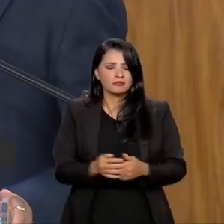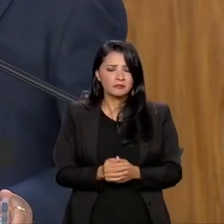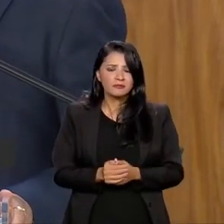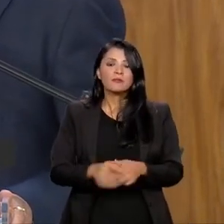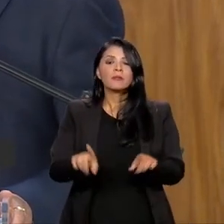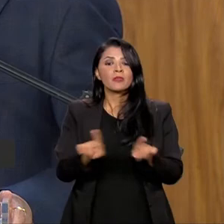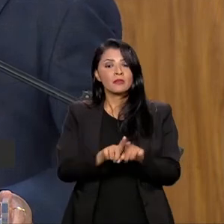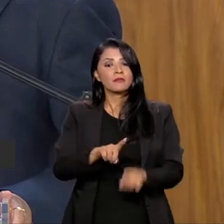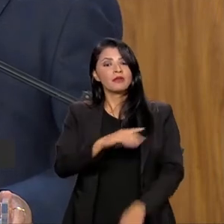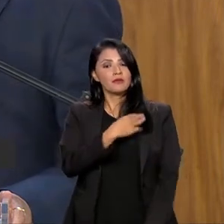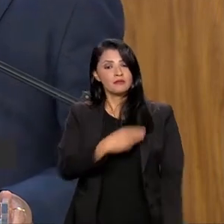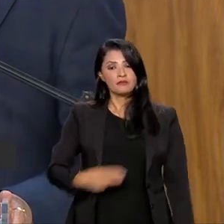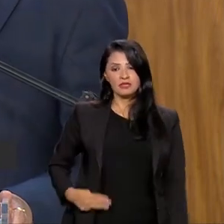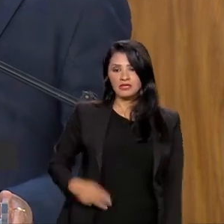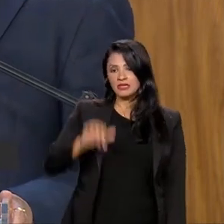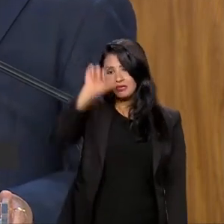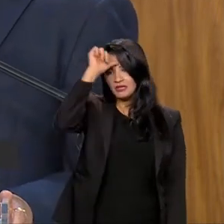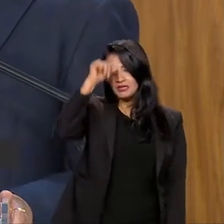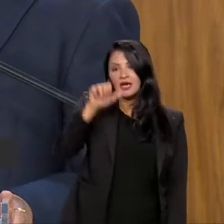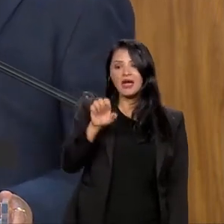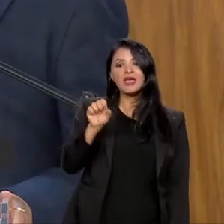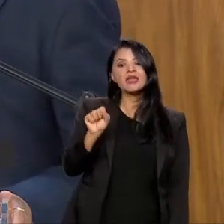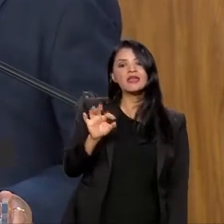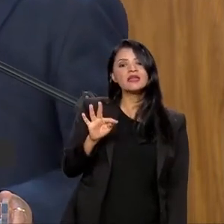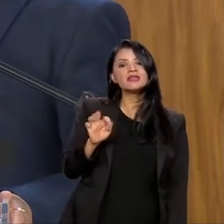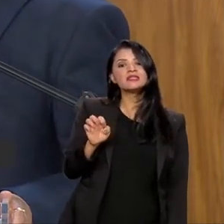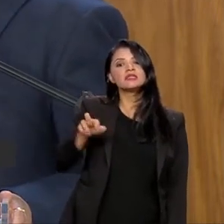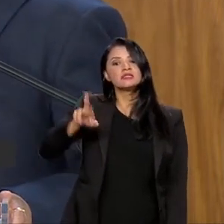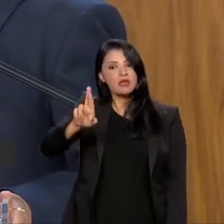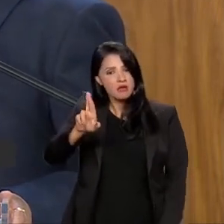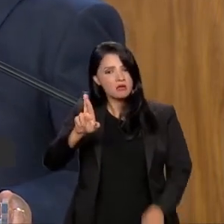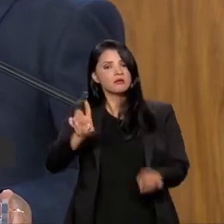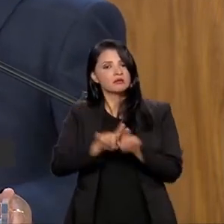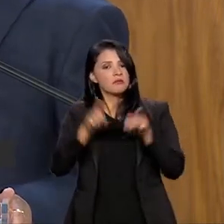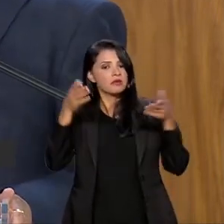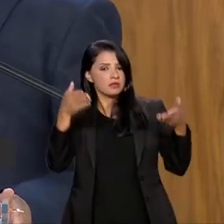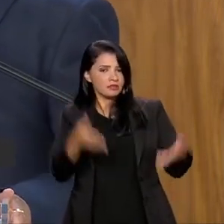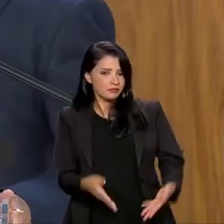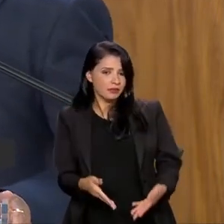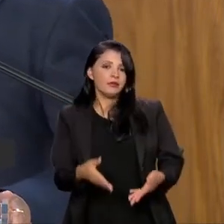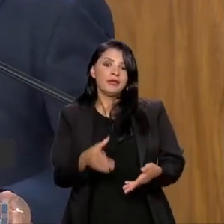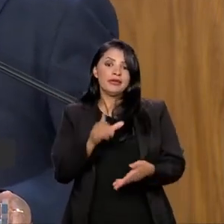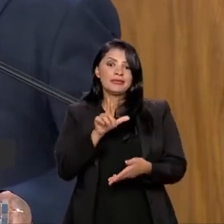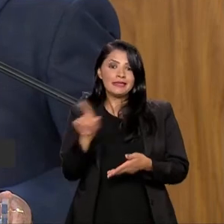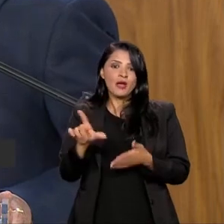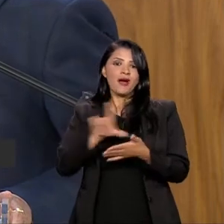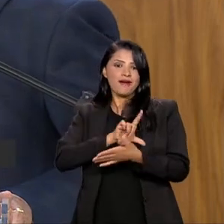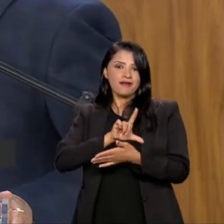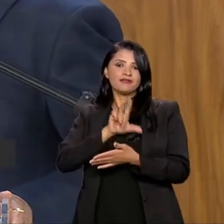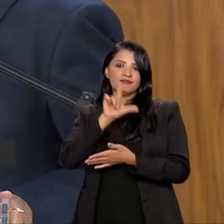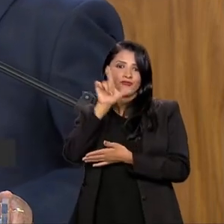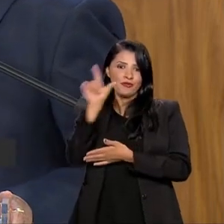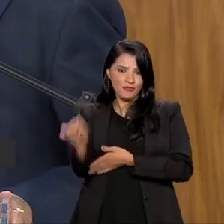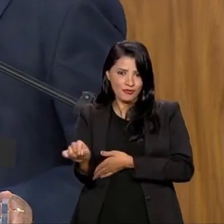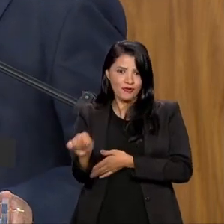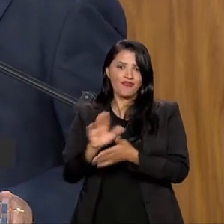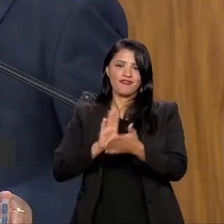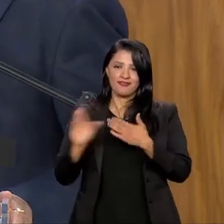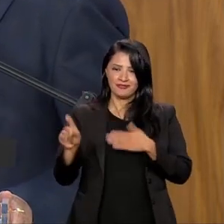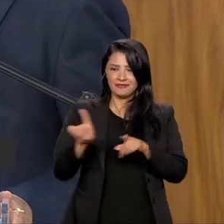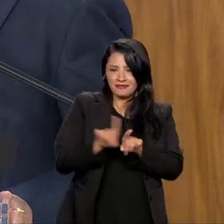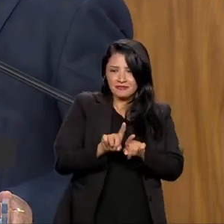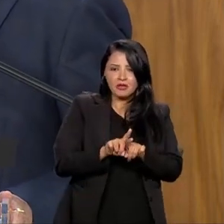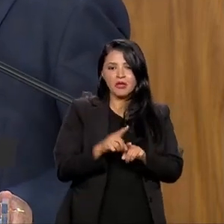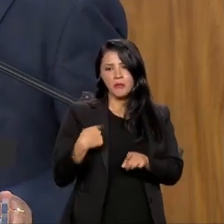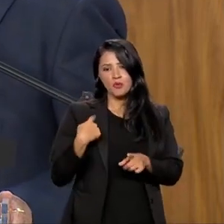ministra Esther, que cuida também da estrutura, da gestão, também estava participando e também saiu antes da nossa saída, porque ficou